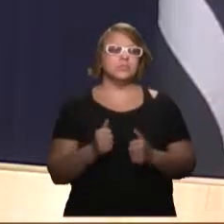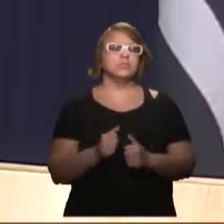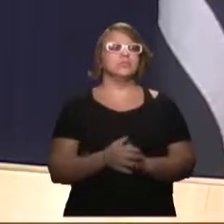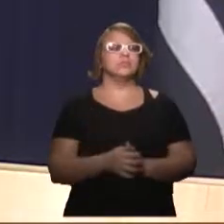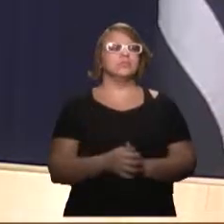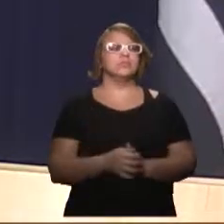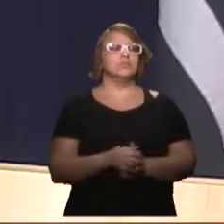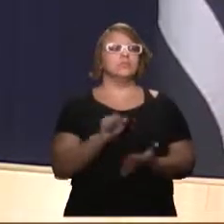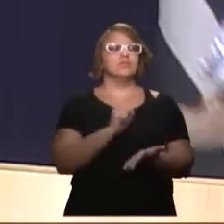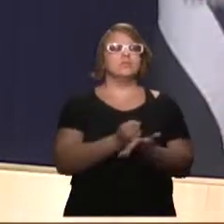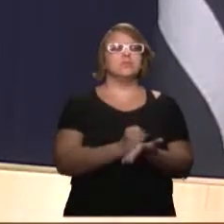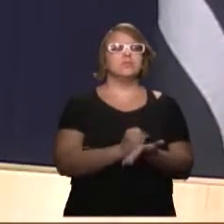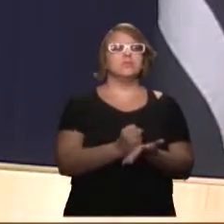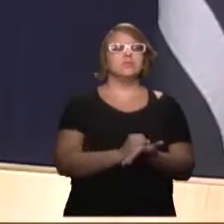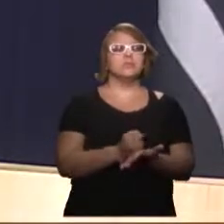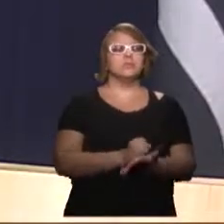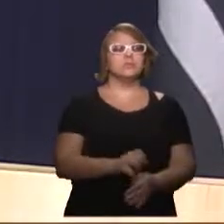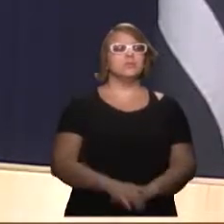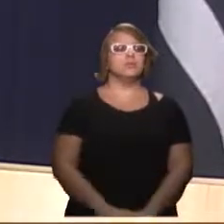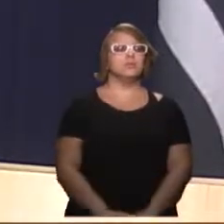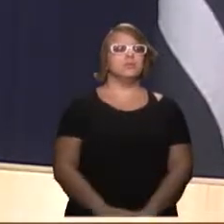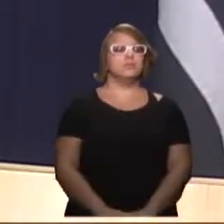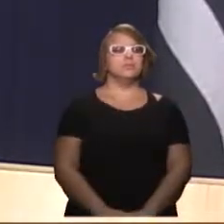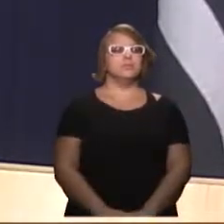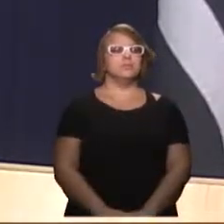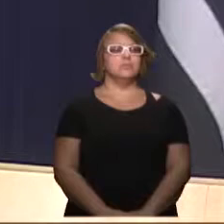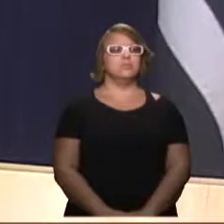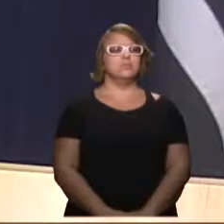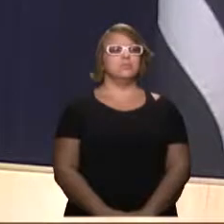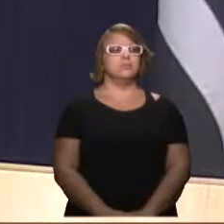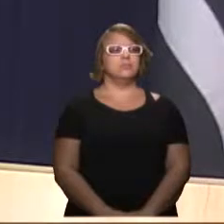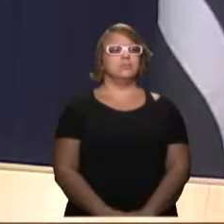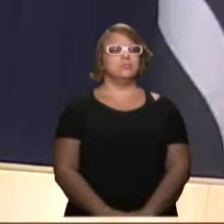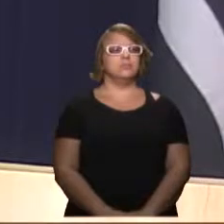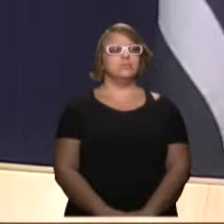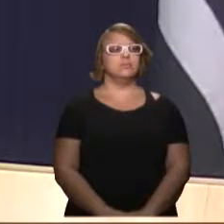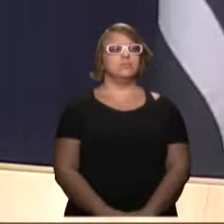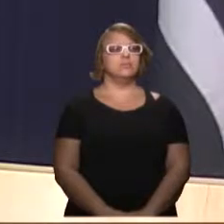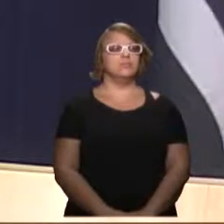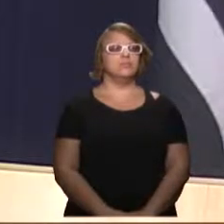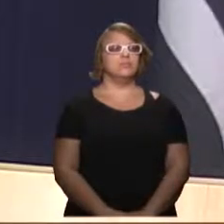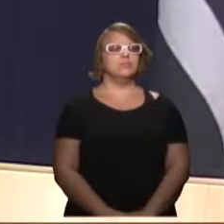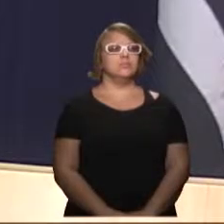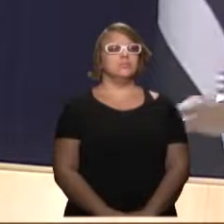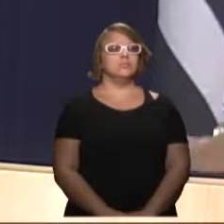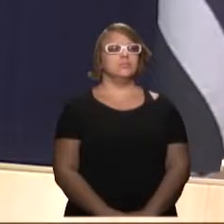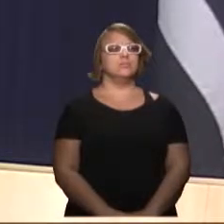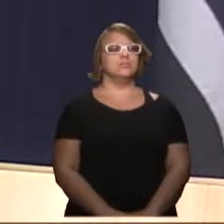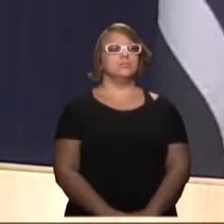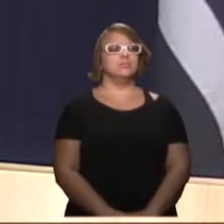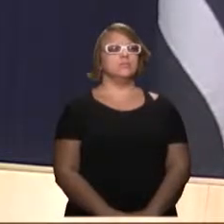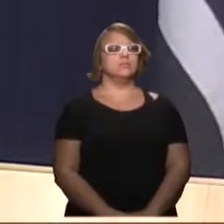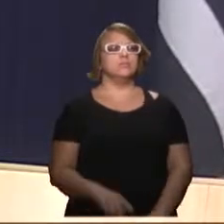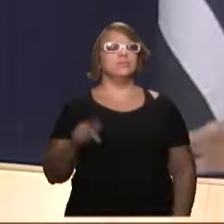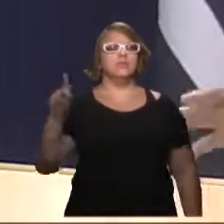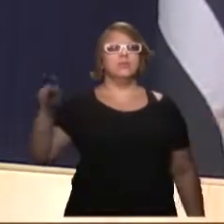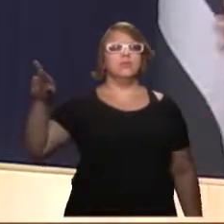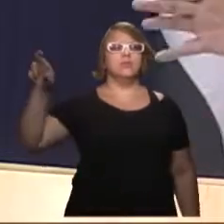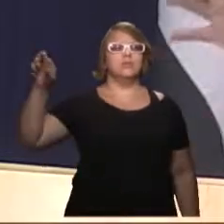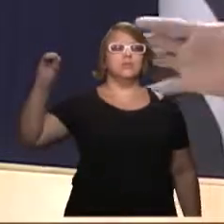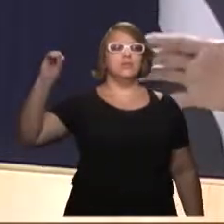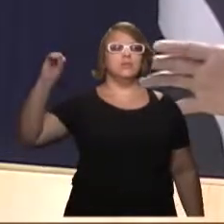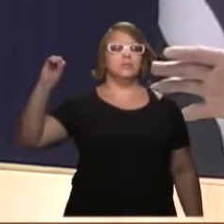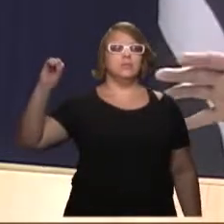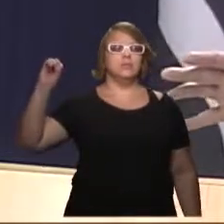favor. Tem gente que sai lá da Chácara Silvestre, de repente pega dois ônibus e tinha que pagar, se não me engano, R$7 para fazer um protocolo da prefeitura. E não